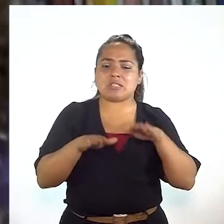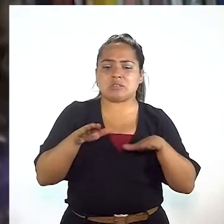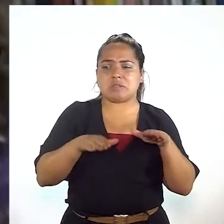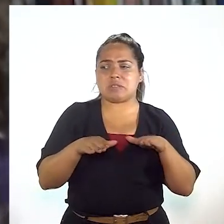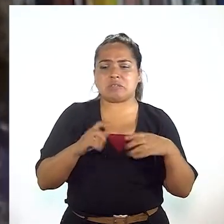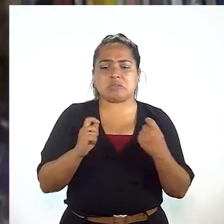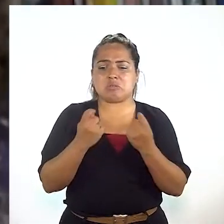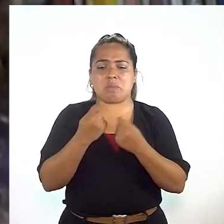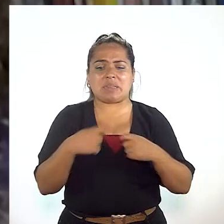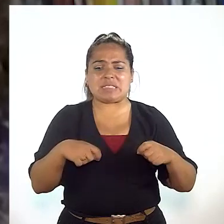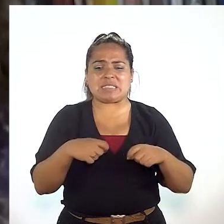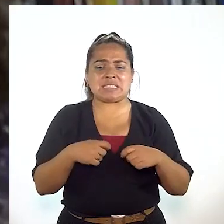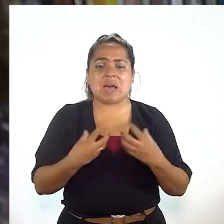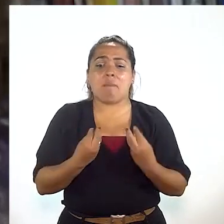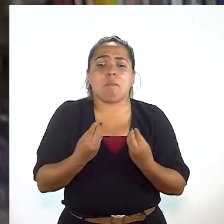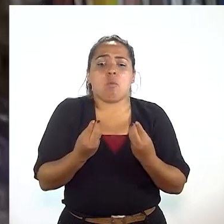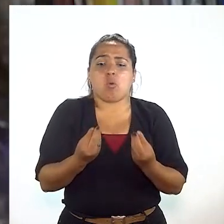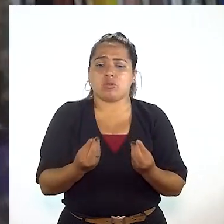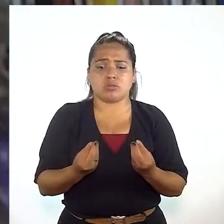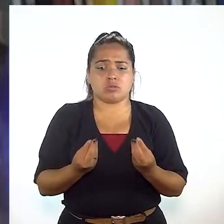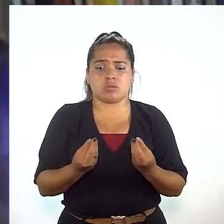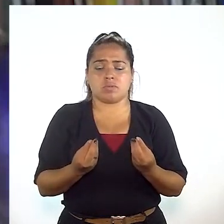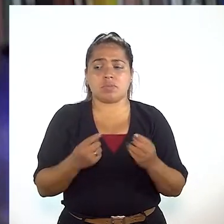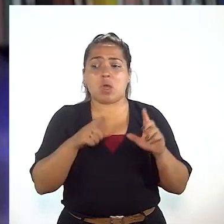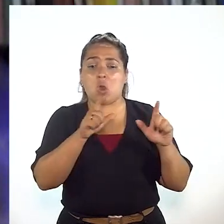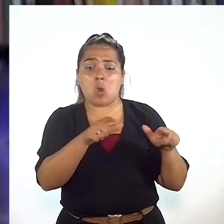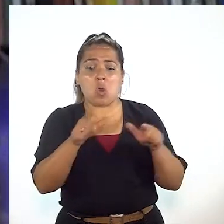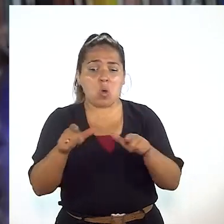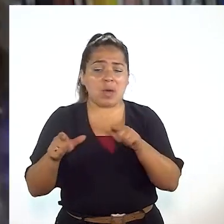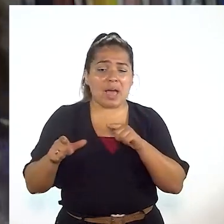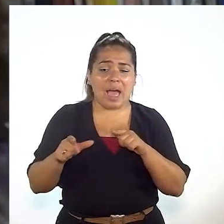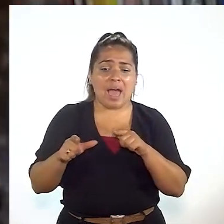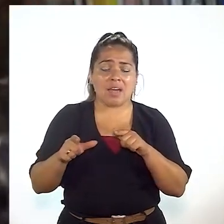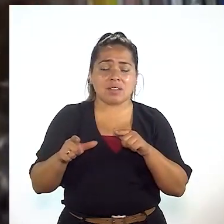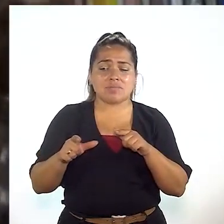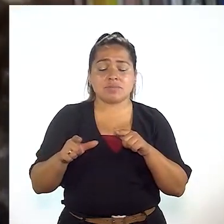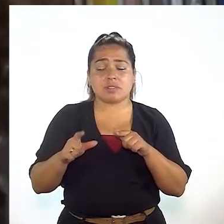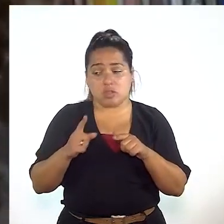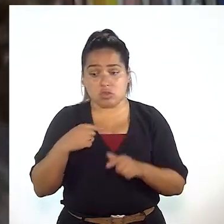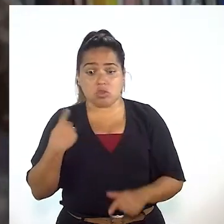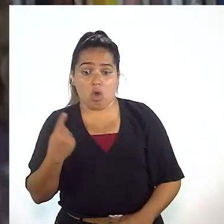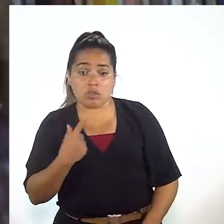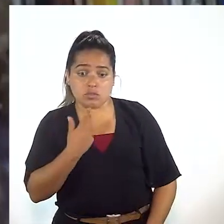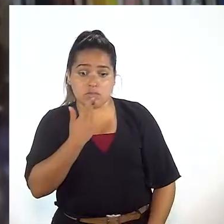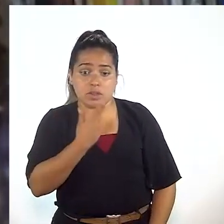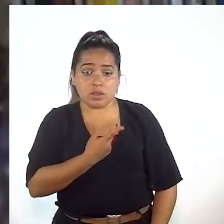N estruturas, promovendo impactos ambientais gigantescos para construir